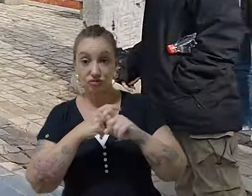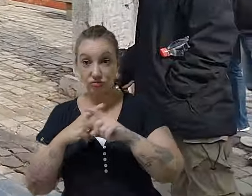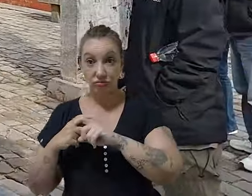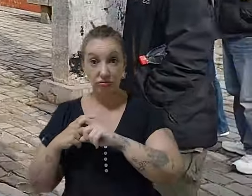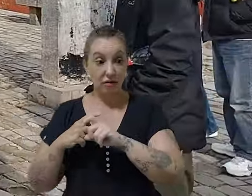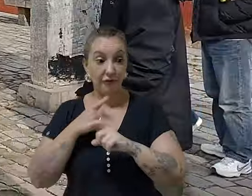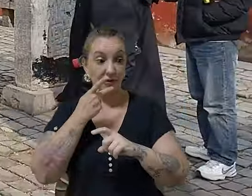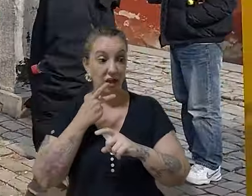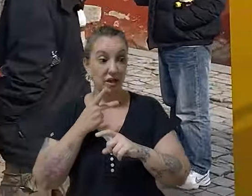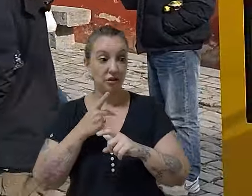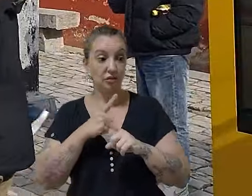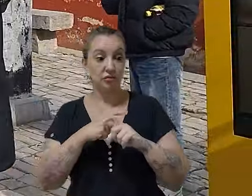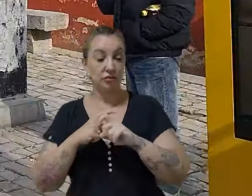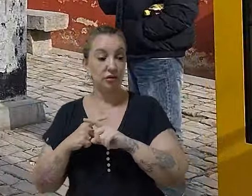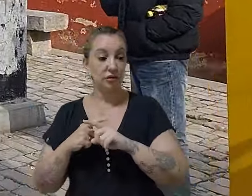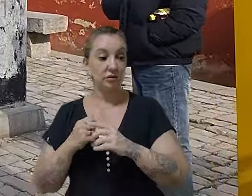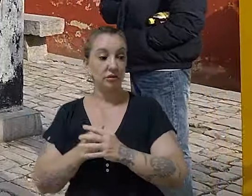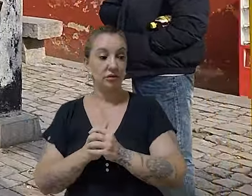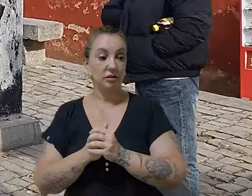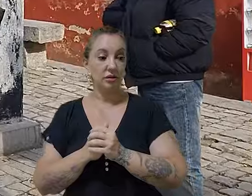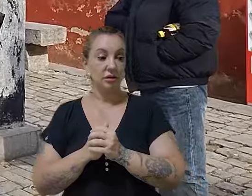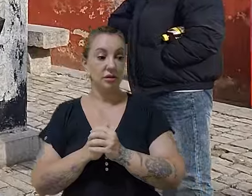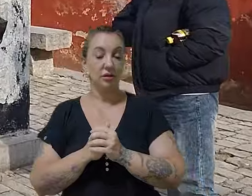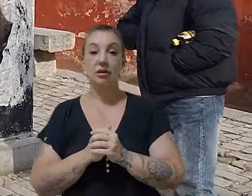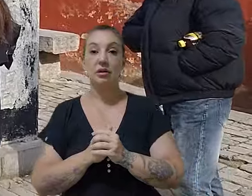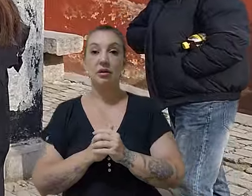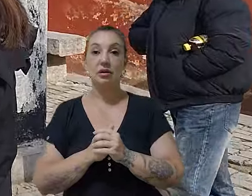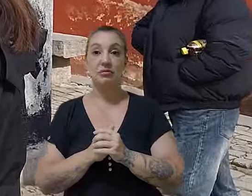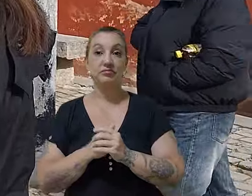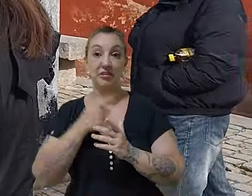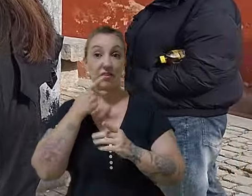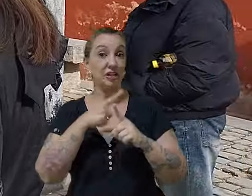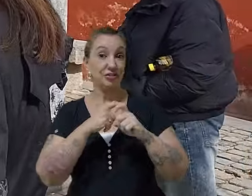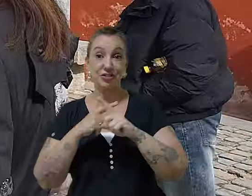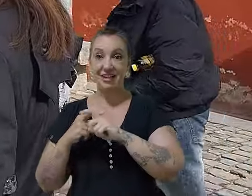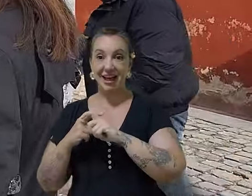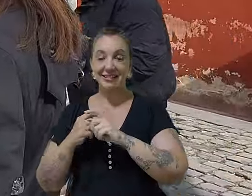tian. Pa shi da. Ni shuo pu tuo yai.